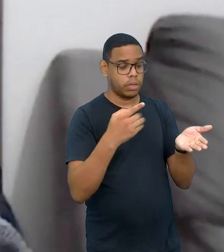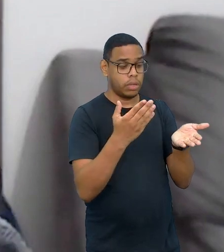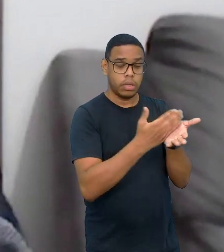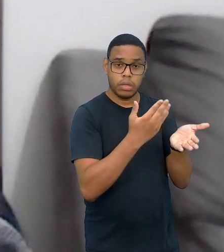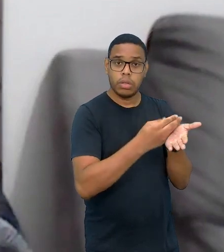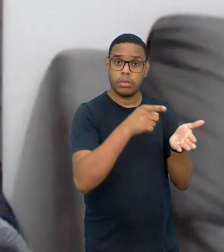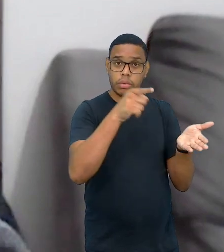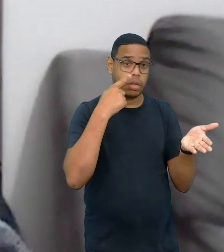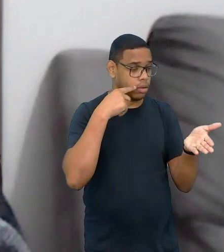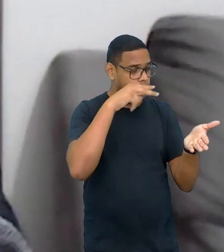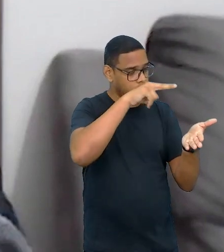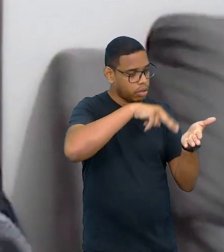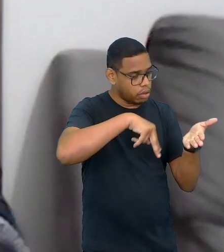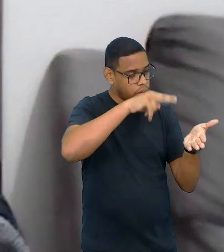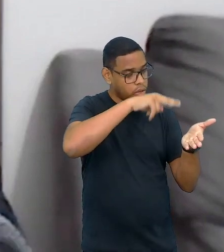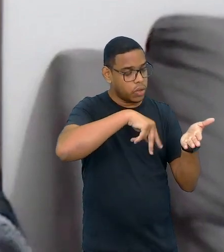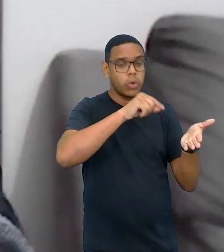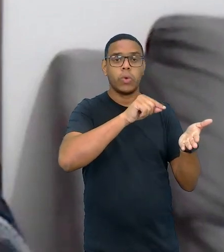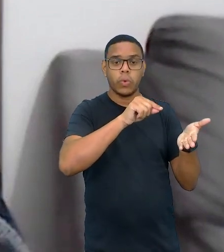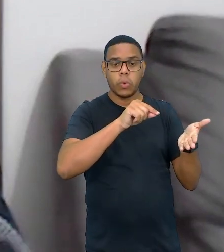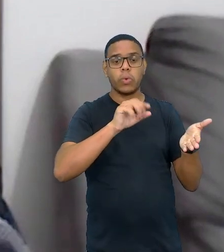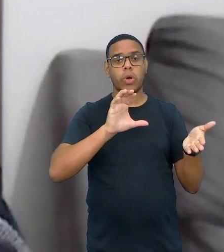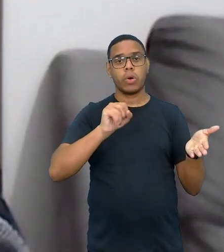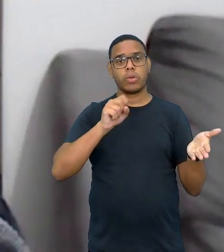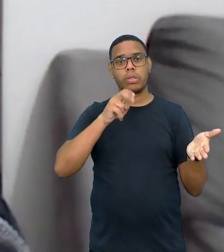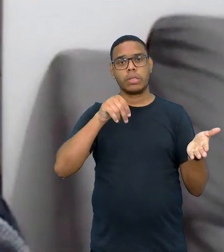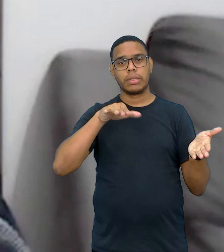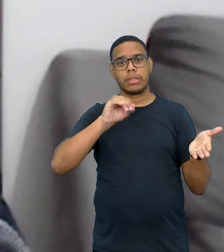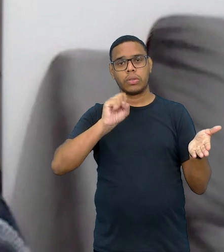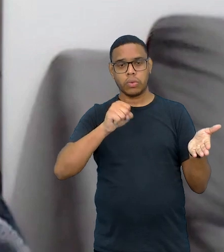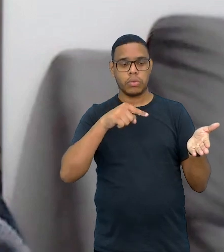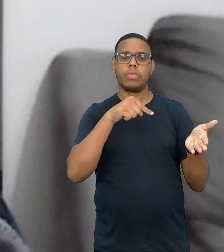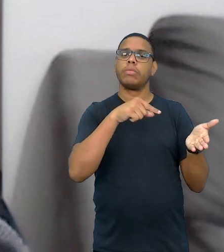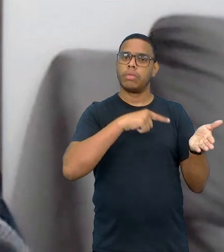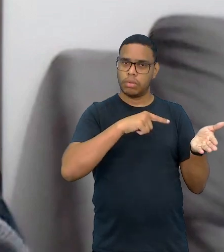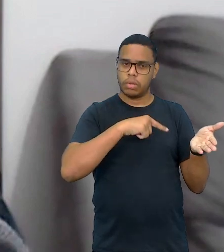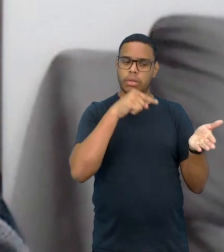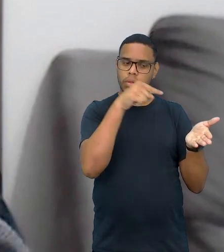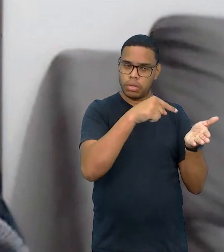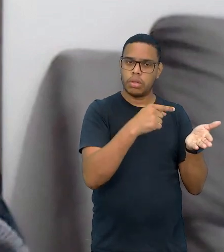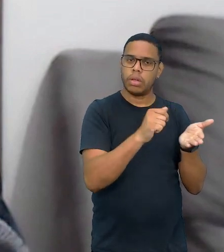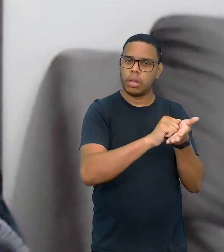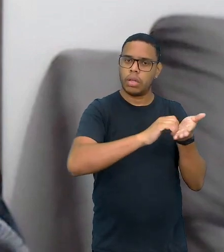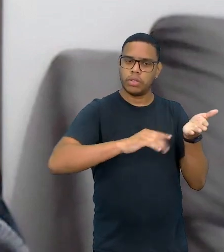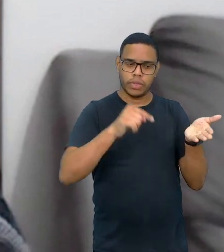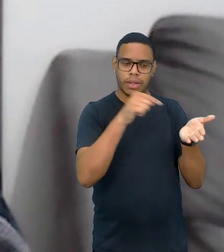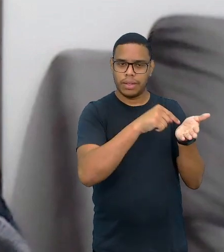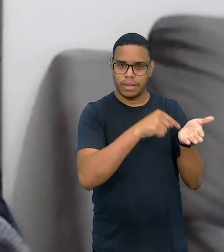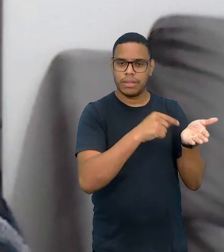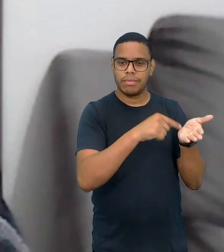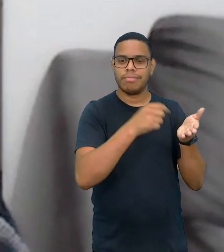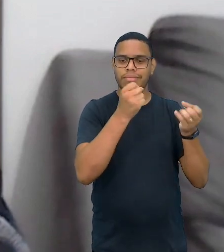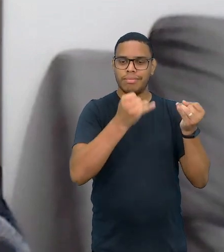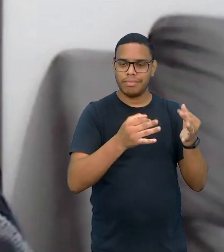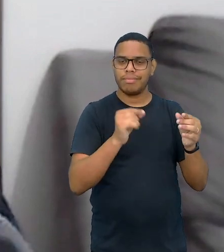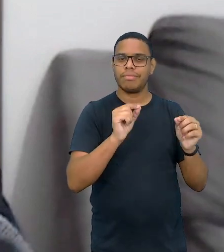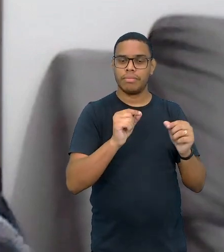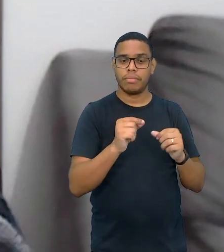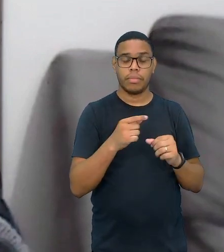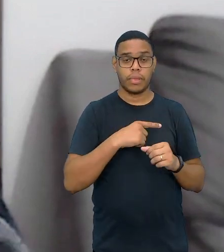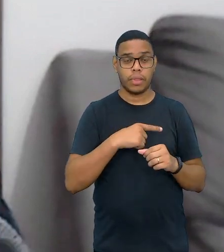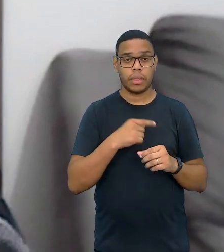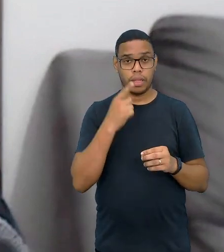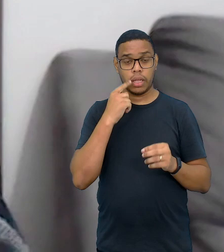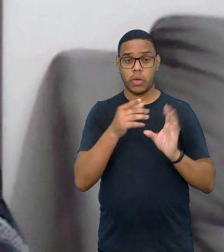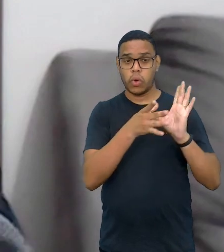podem ver ainda aqui? É a lei dos cossenos, onde também nós temos aqui as atividades, né? Elas estão dentro de